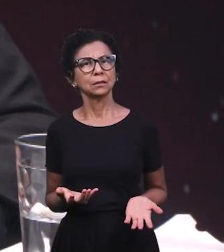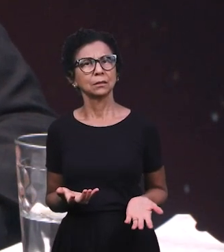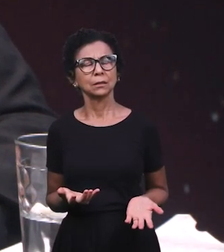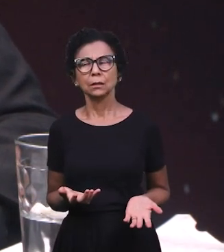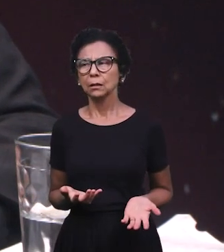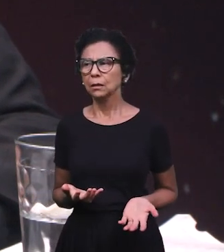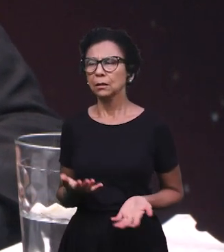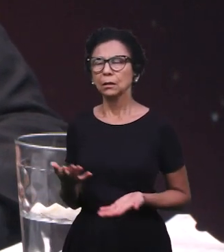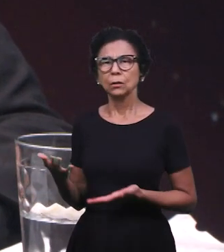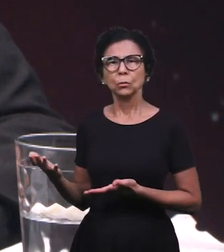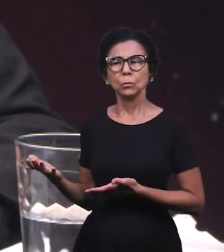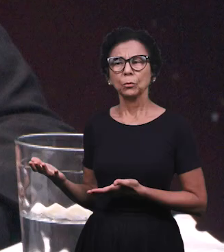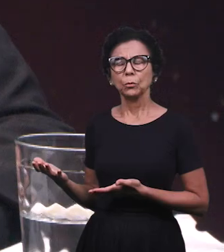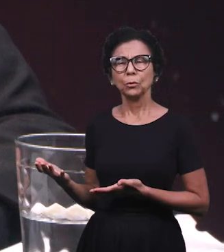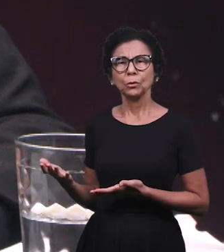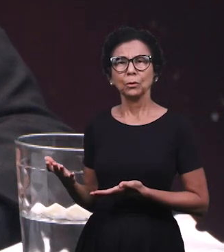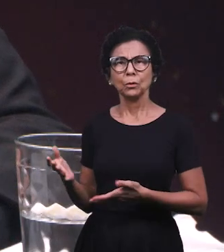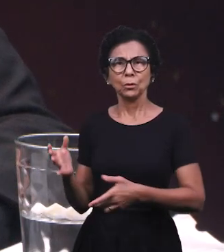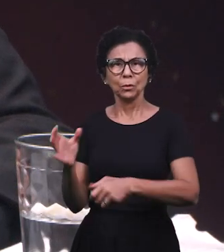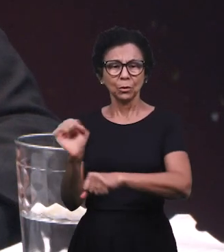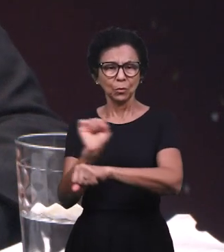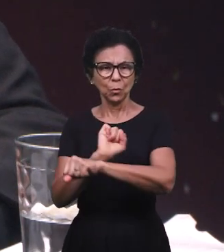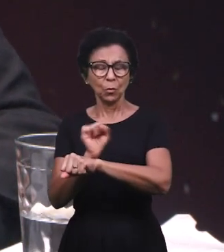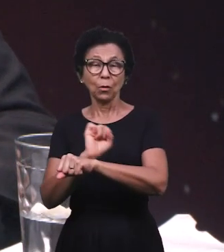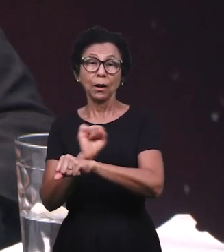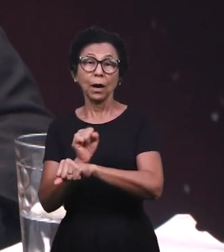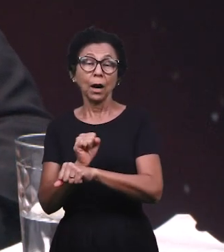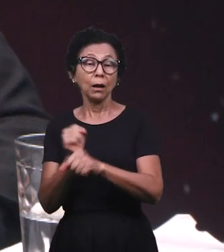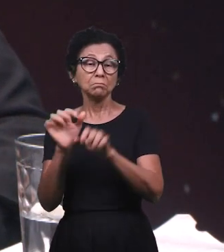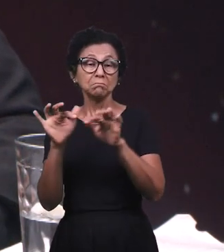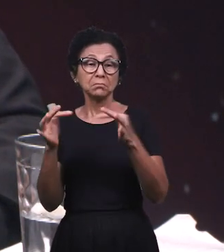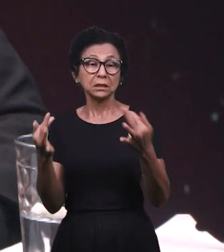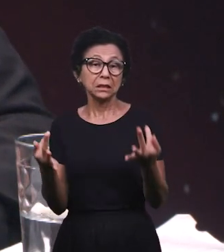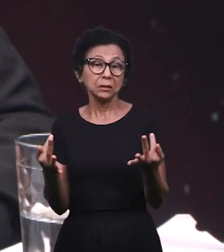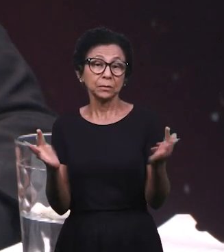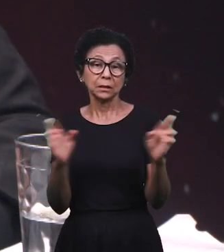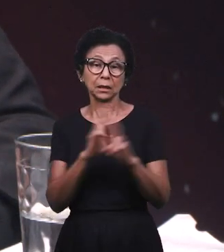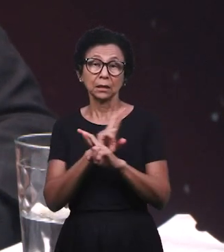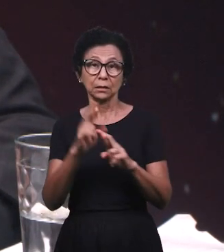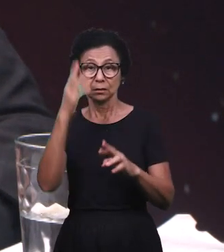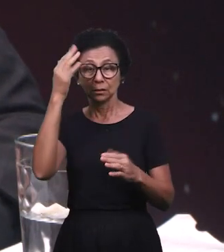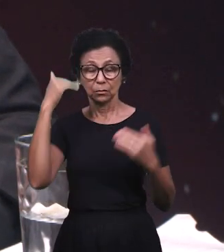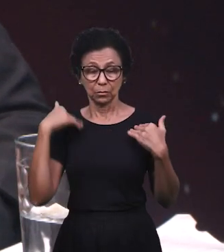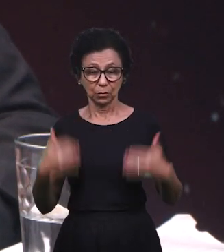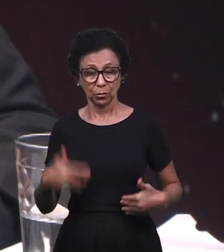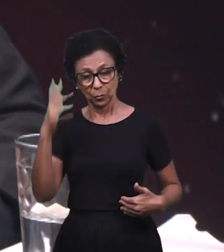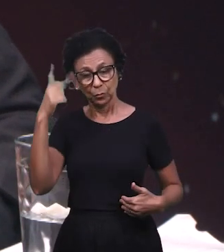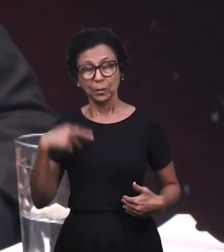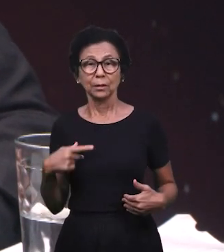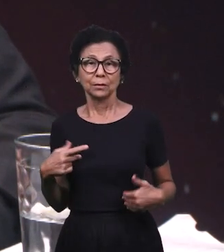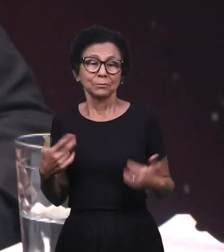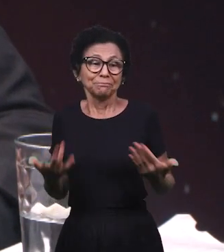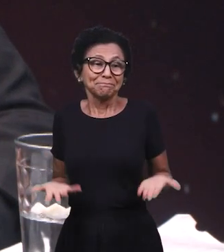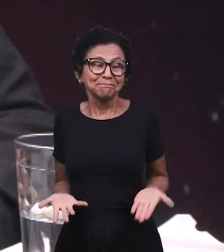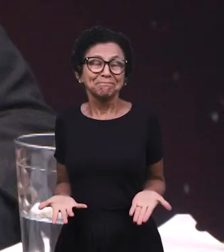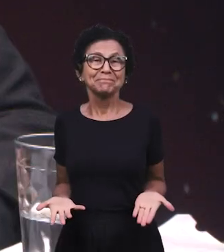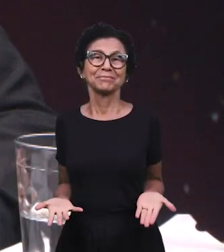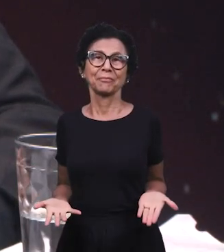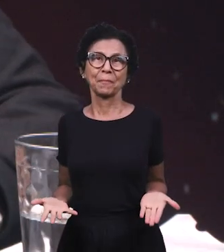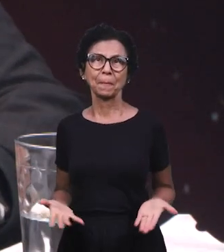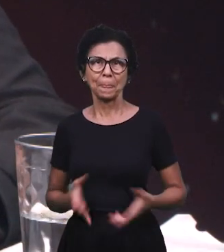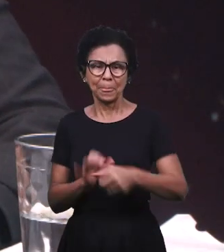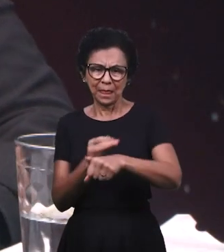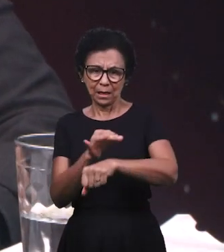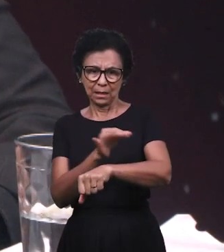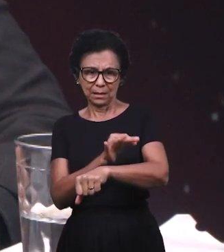que é infinitamente menos complexo, e falo, não, isso aqui é obra de uma mente inteligente. Não tem como fazer isso. A gente olha para a célula hoje e fala assim, não,